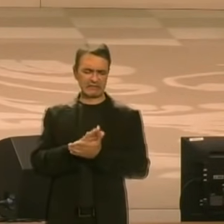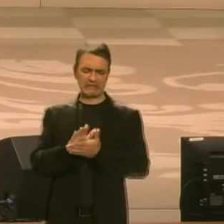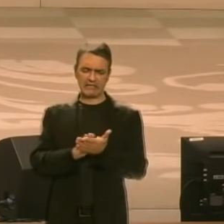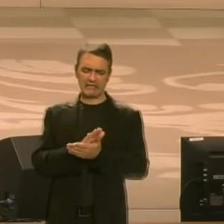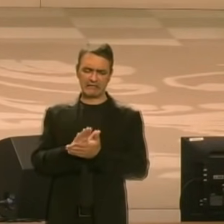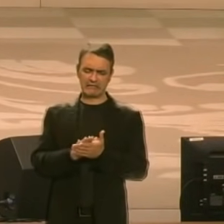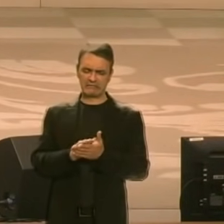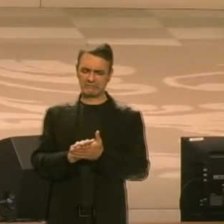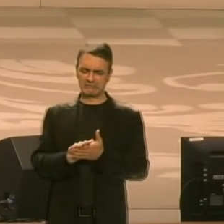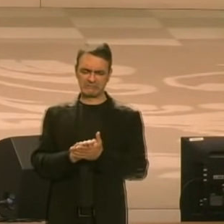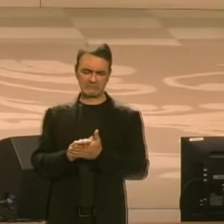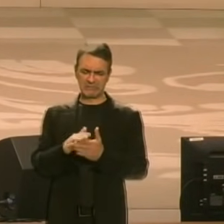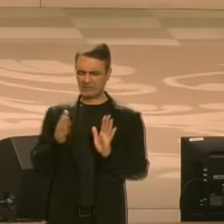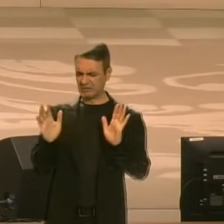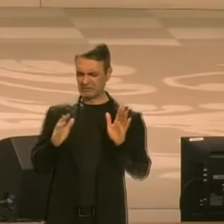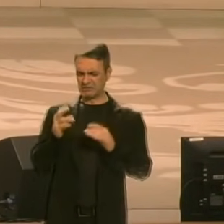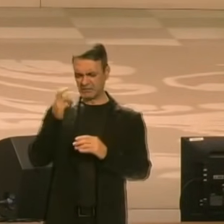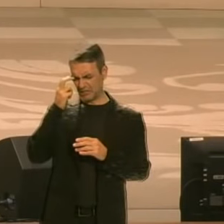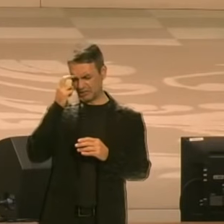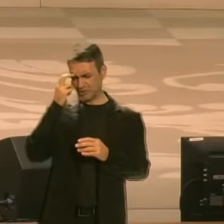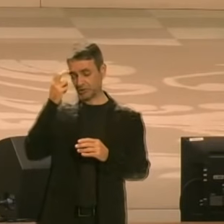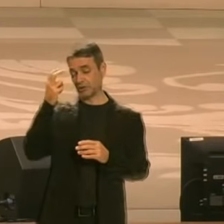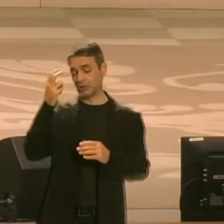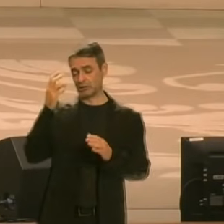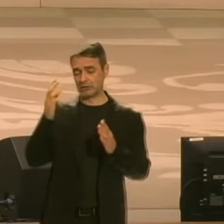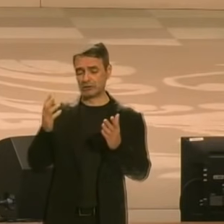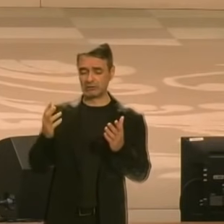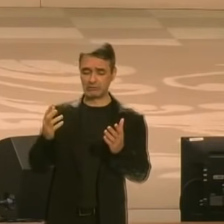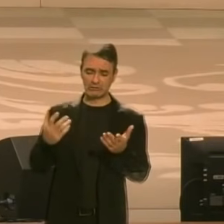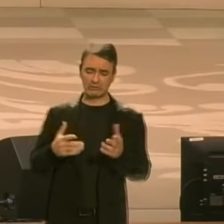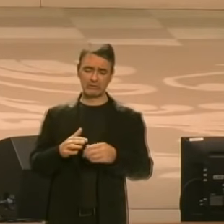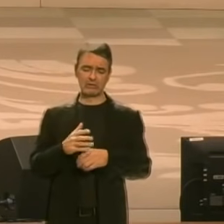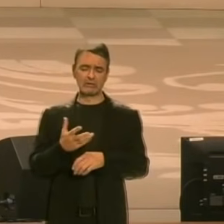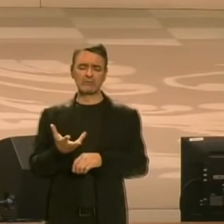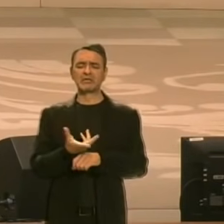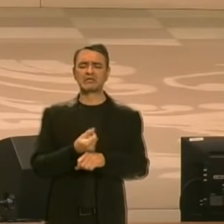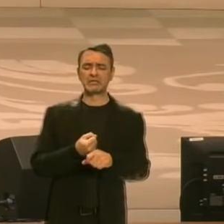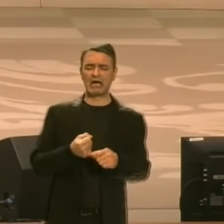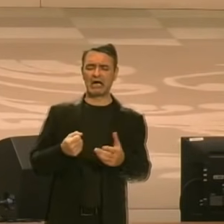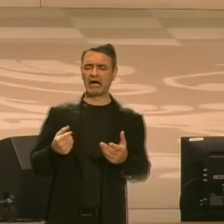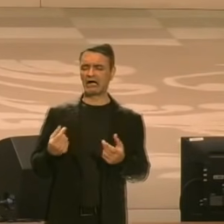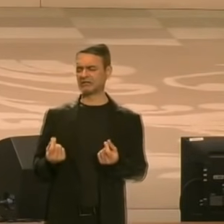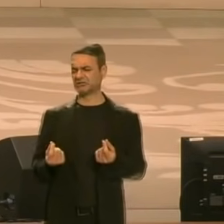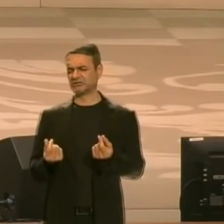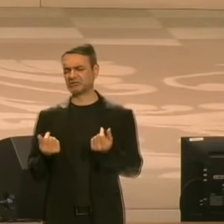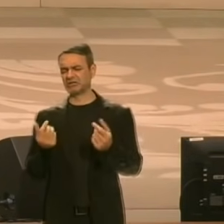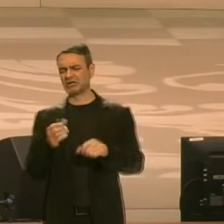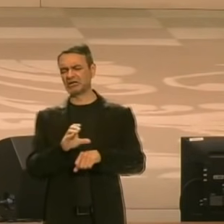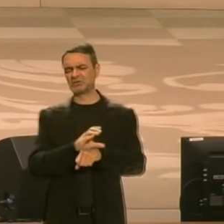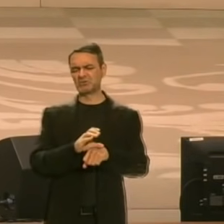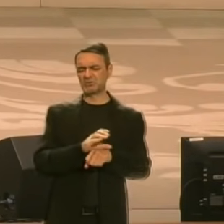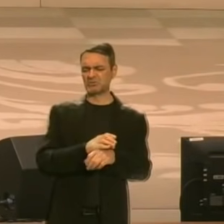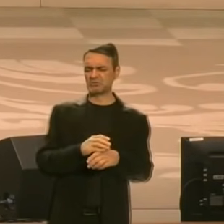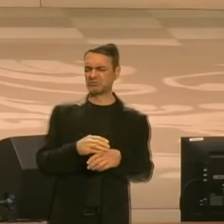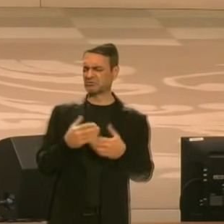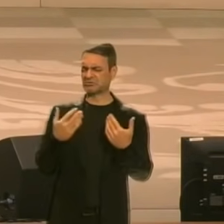Nossa inteligência, nossa capacidade, os nossos cursos, nosso dinheiro, Senhor, não